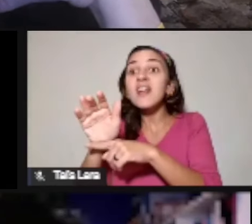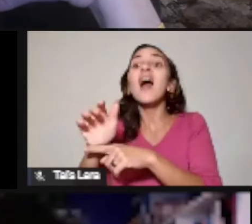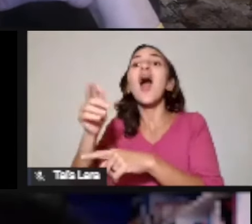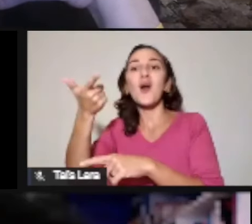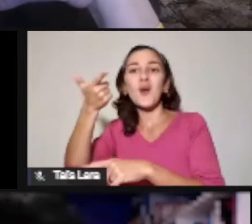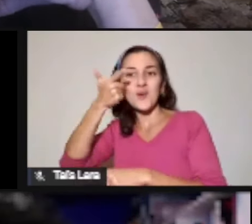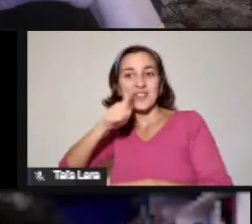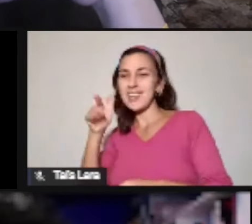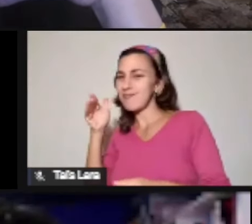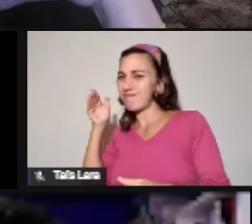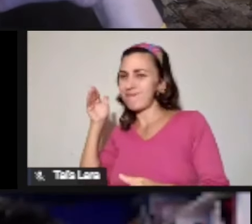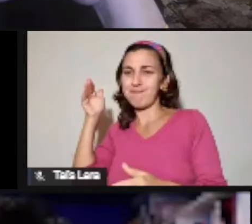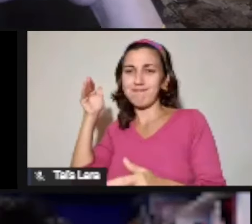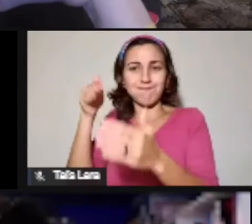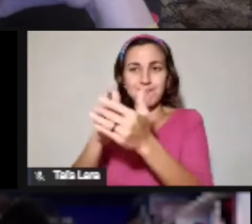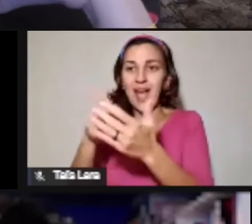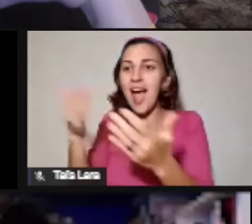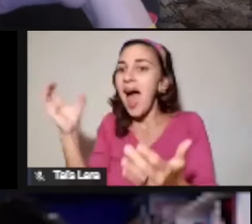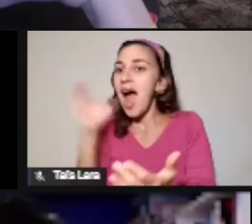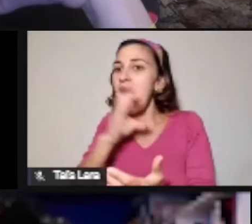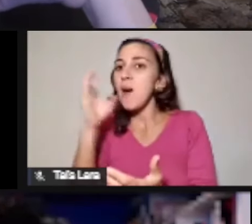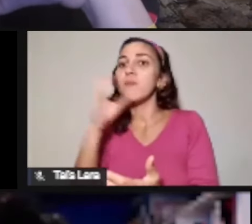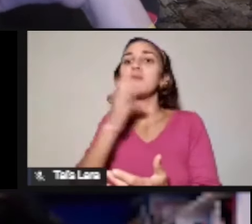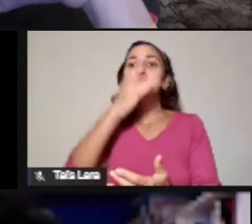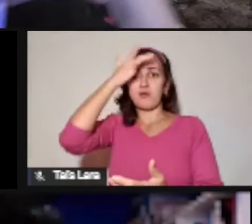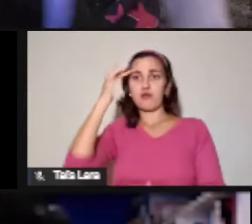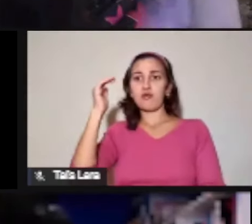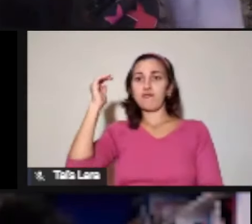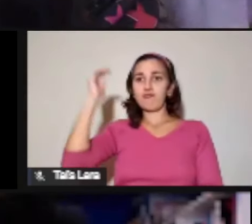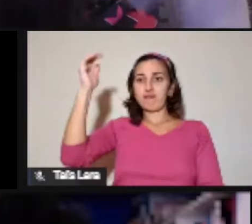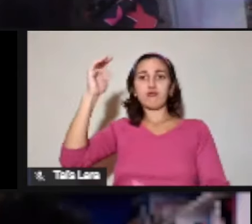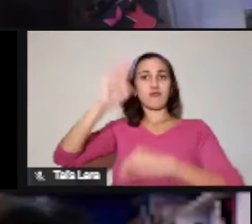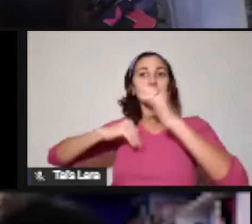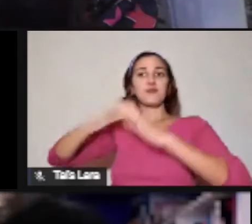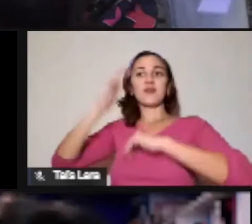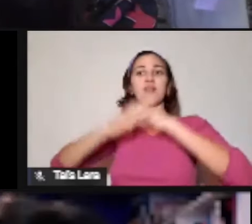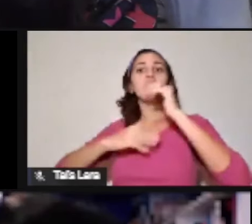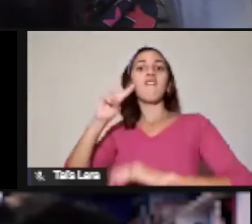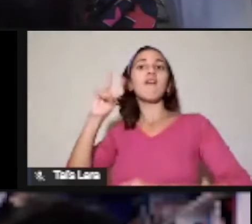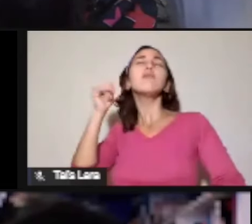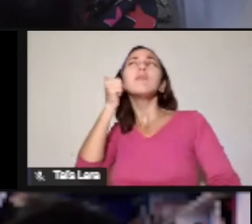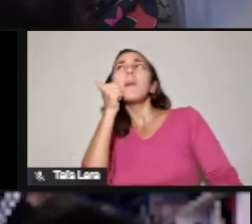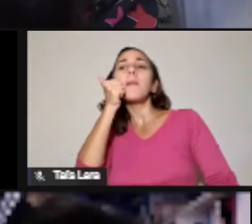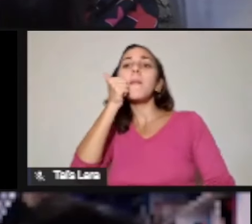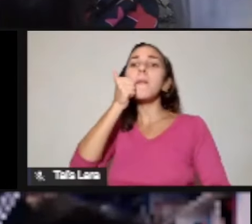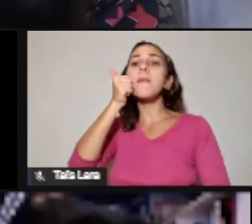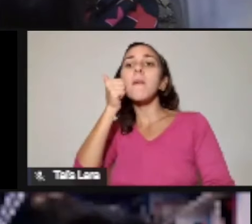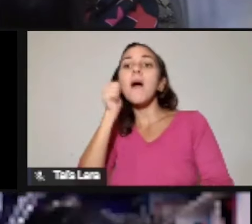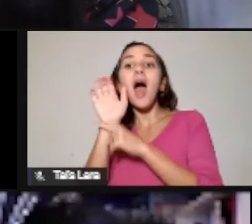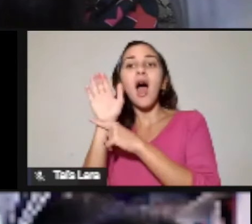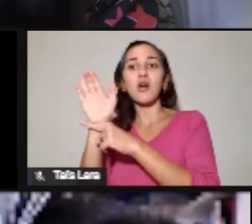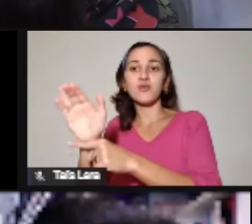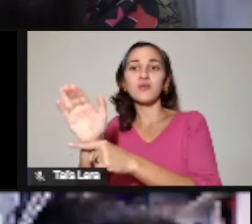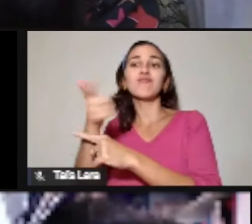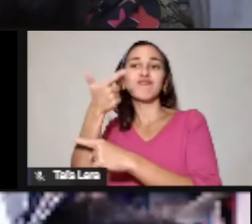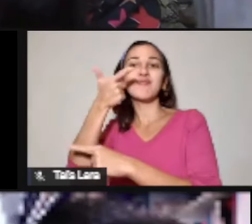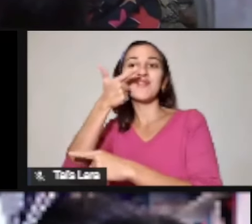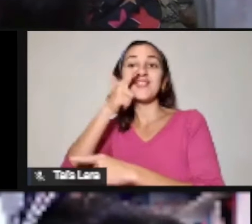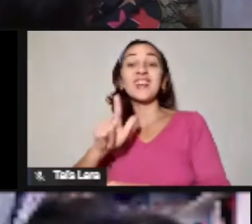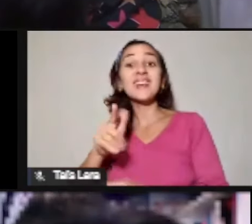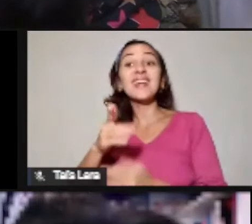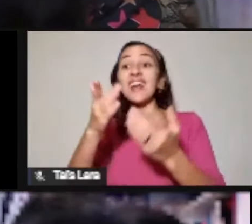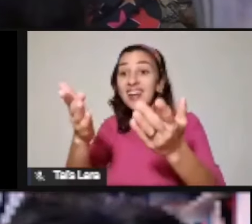ajudá-la. É o primeiro normal, isso aí. E aí eu quero aqui salientar que a Carol, que percebeu isso e ligou lá